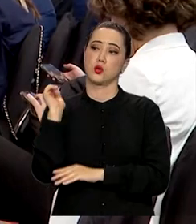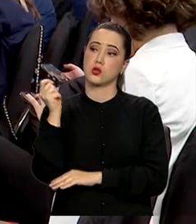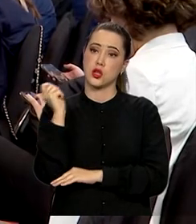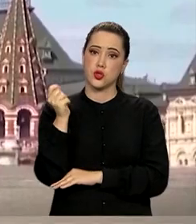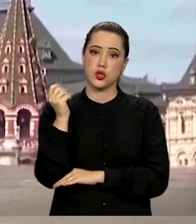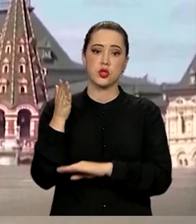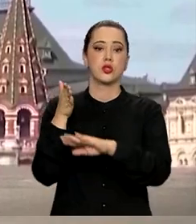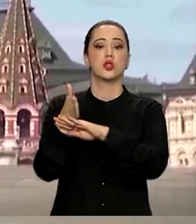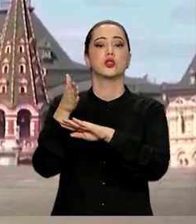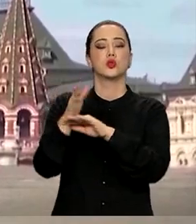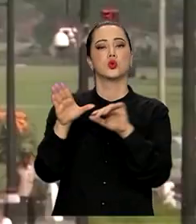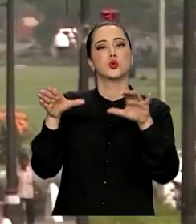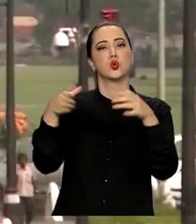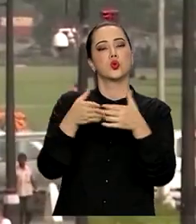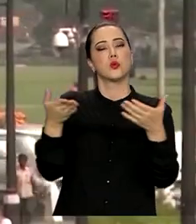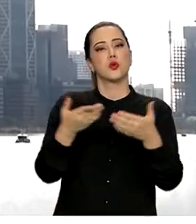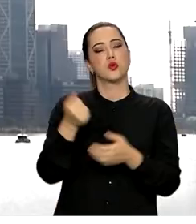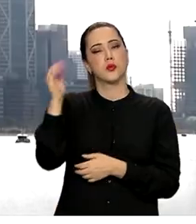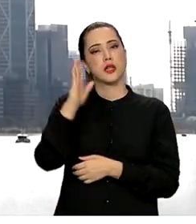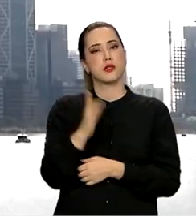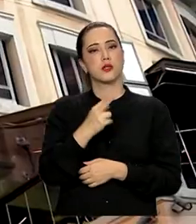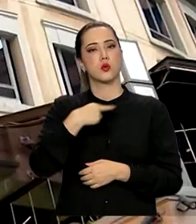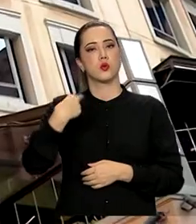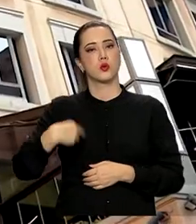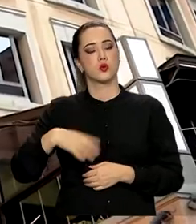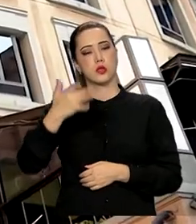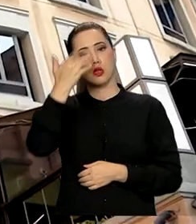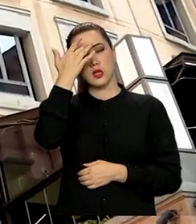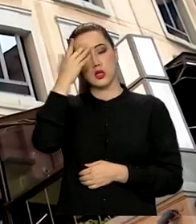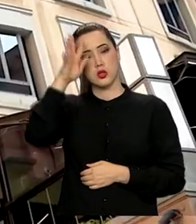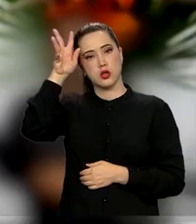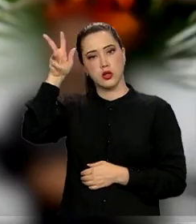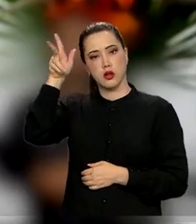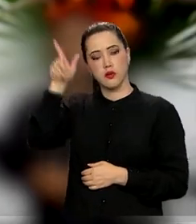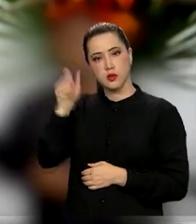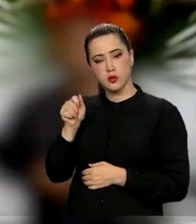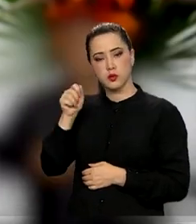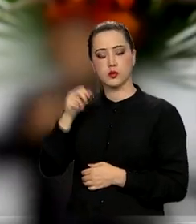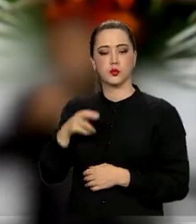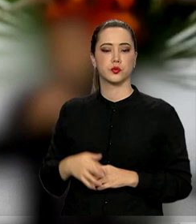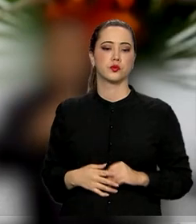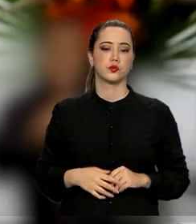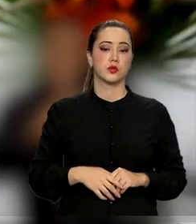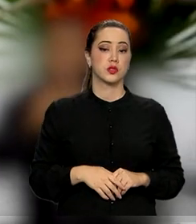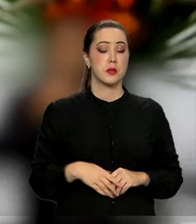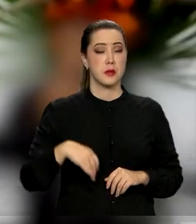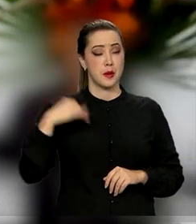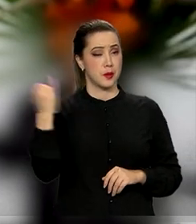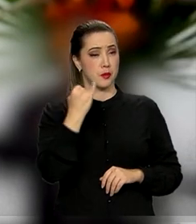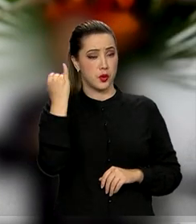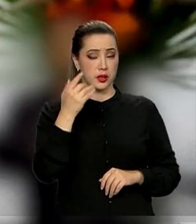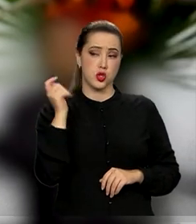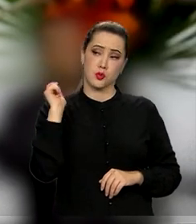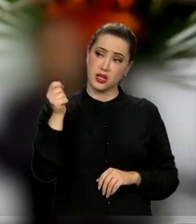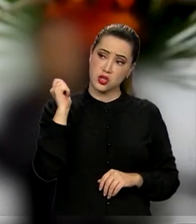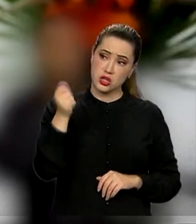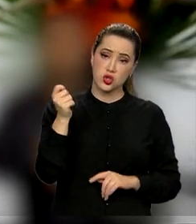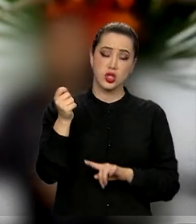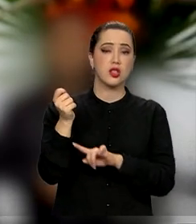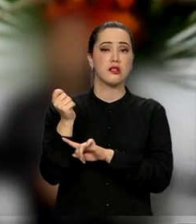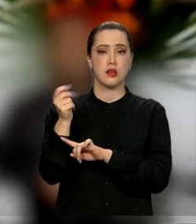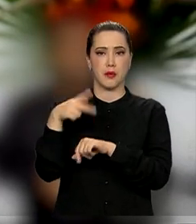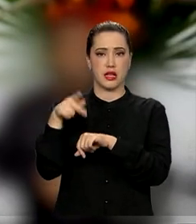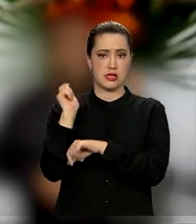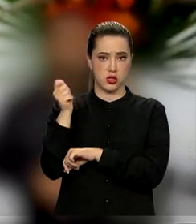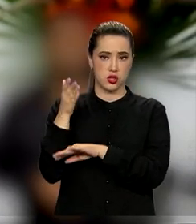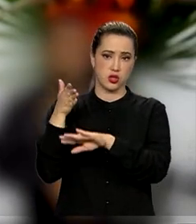somente Brasil, Rússia, Índia, China e África do Sul. Eu defendo que é muito importante a Argentina estar nos BRICS,